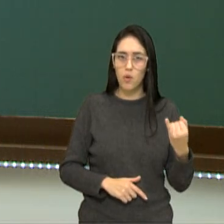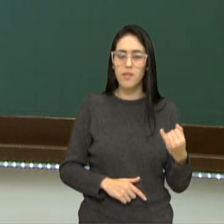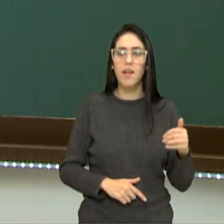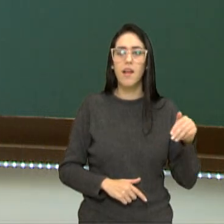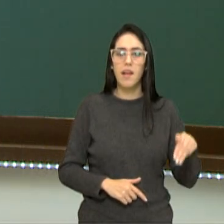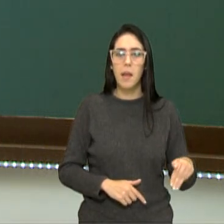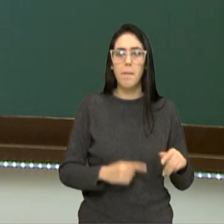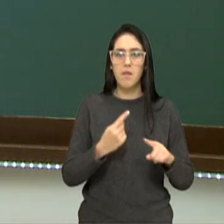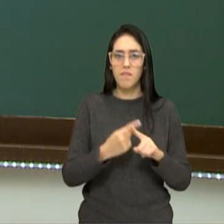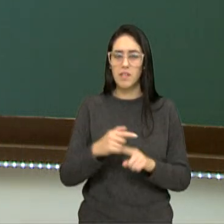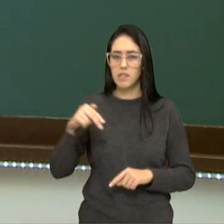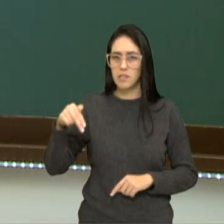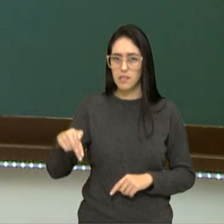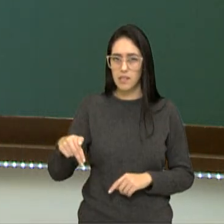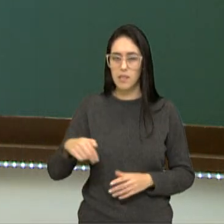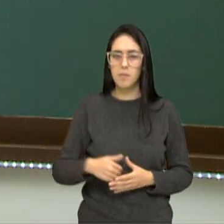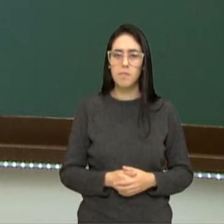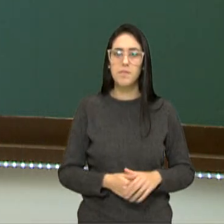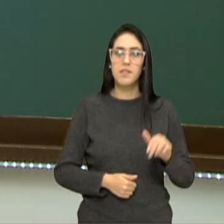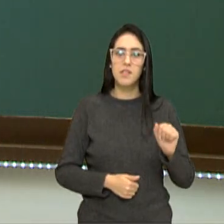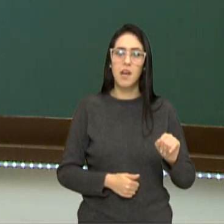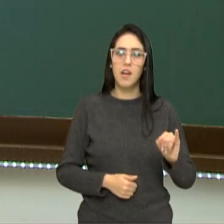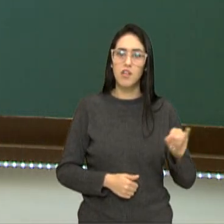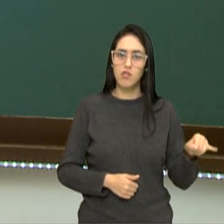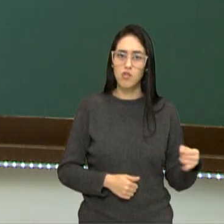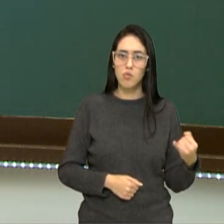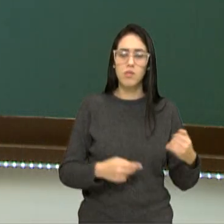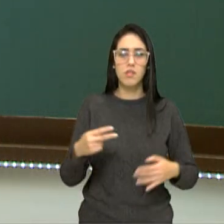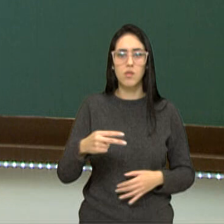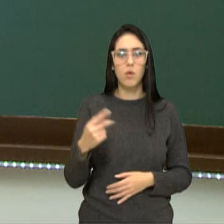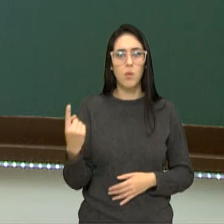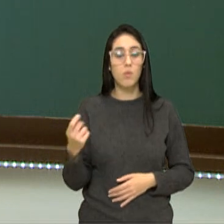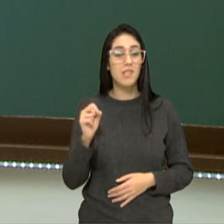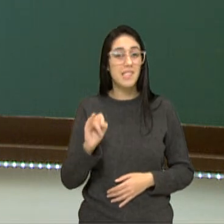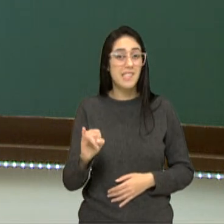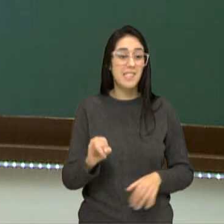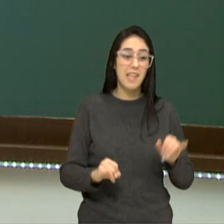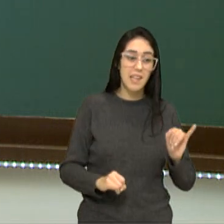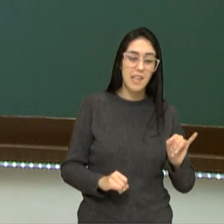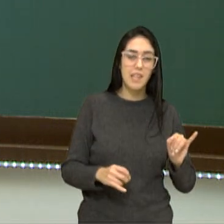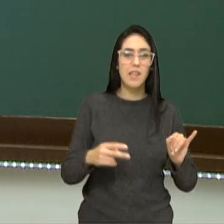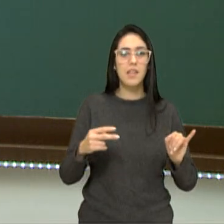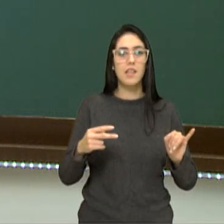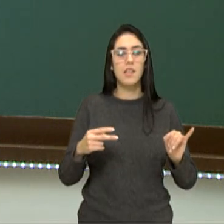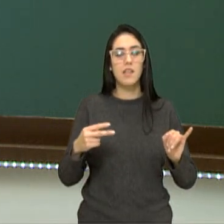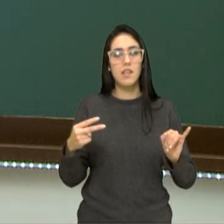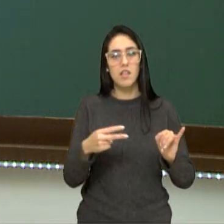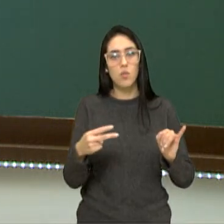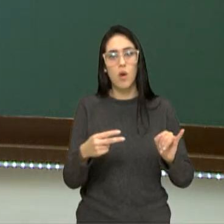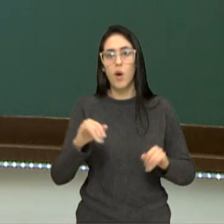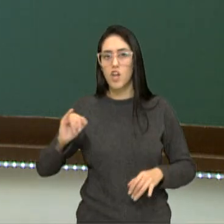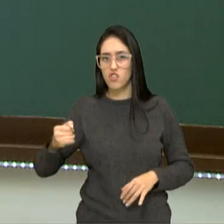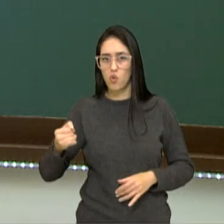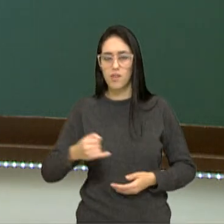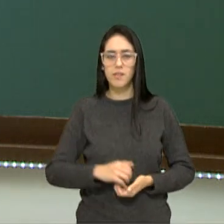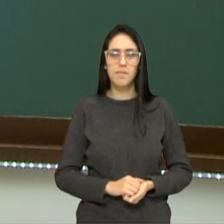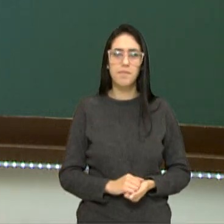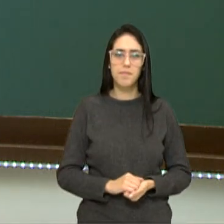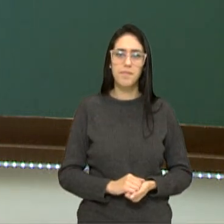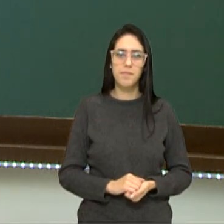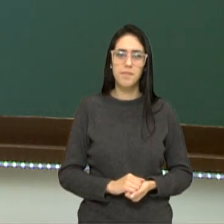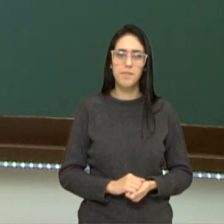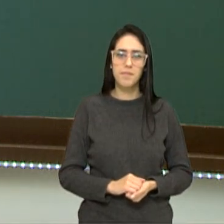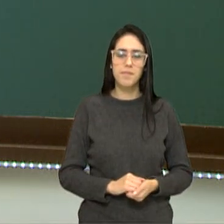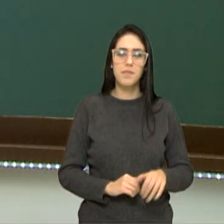vezes M, aonde A e J é igual a 1, se I for igual a 1. Aliás, se I for igual a J. E A e